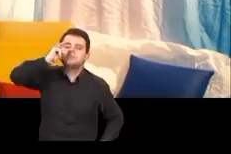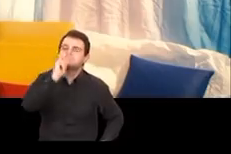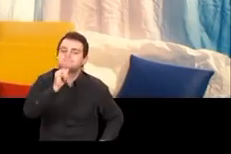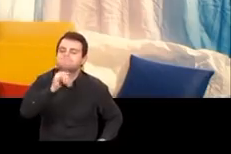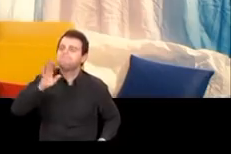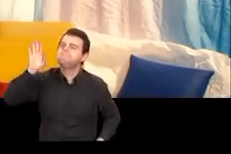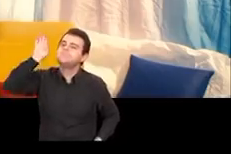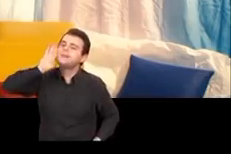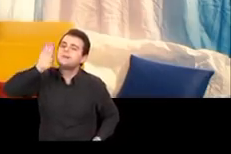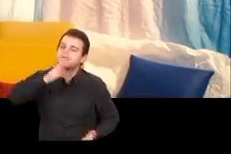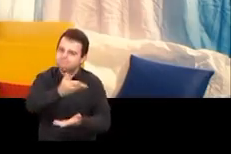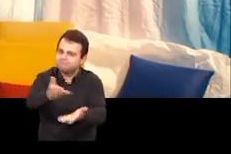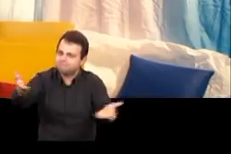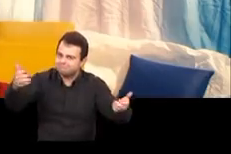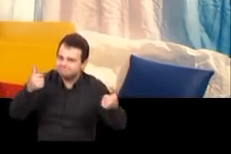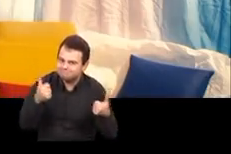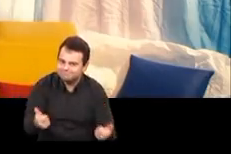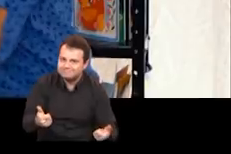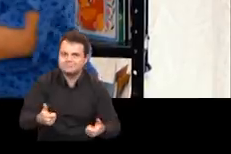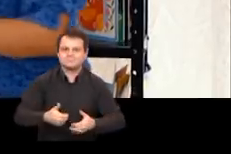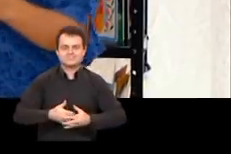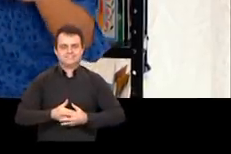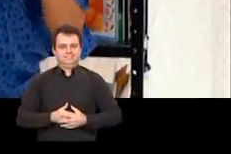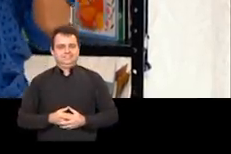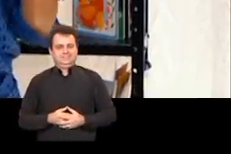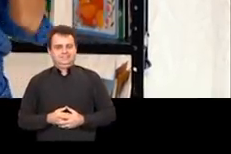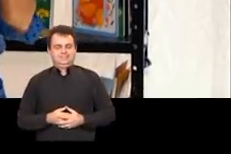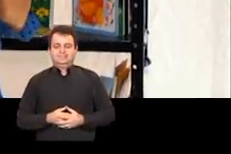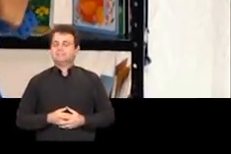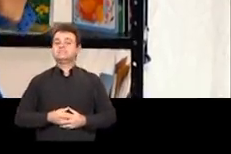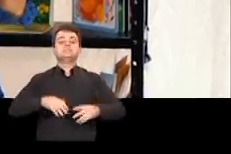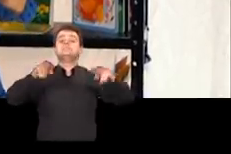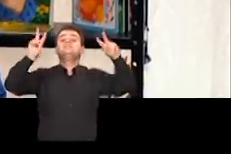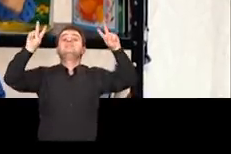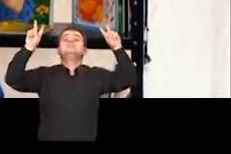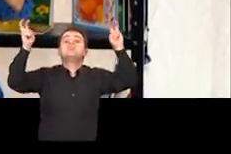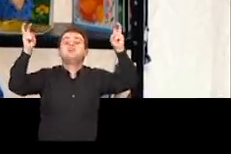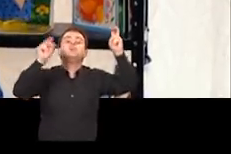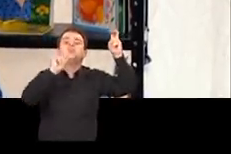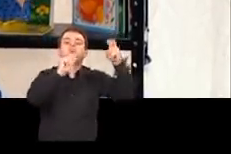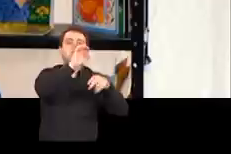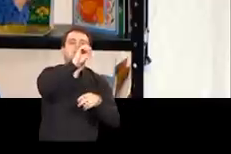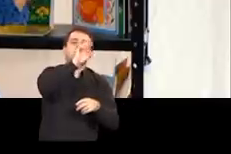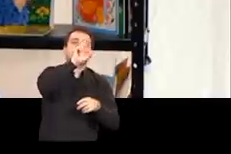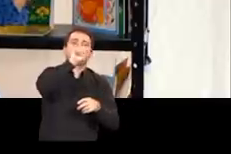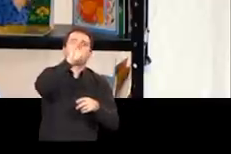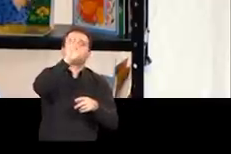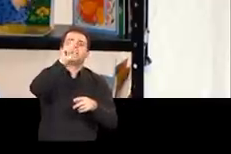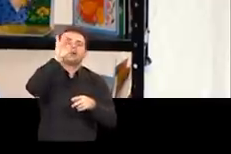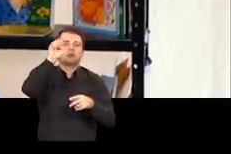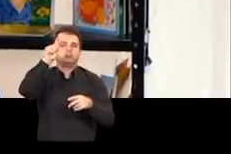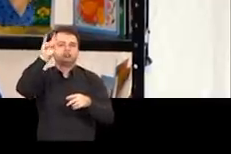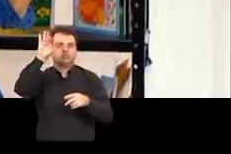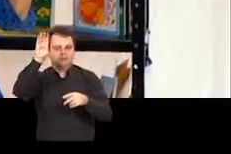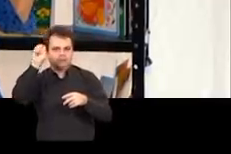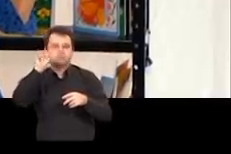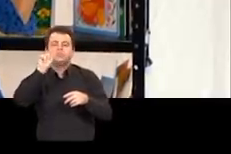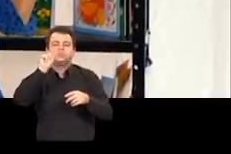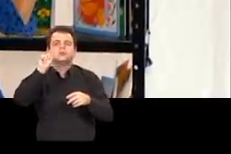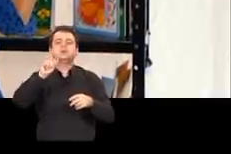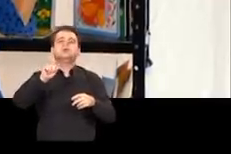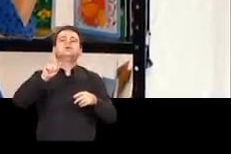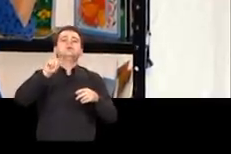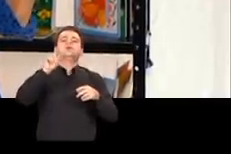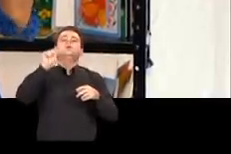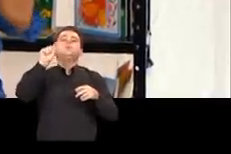muito legal para vocês. A história de hoje chama-se O Grande Rabanete, de